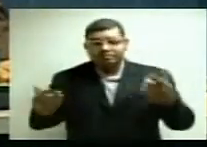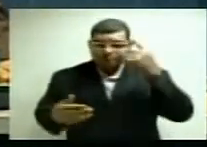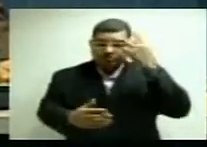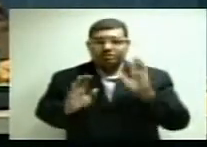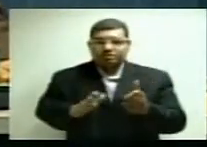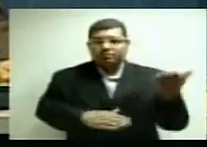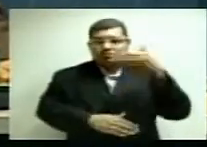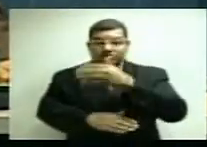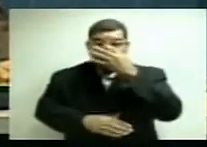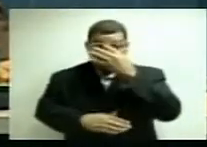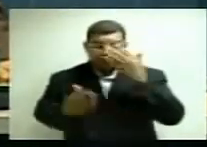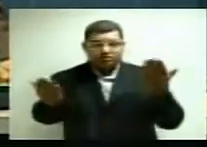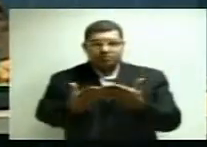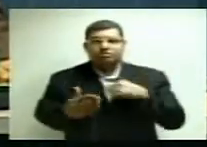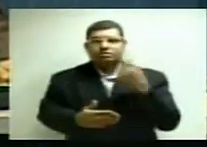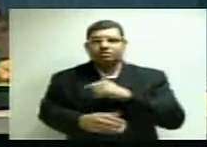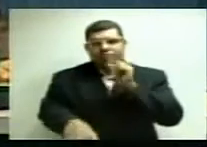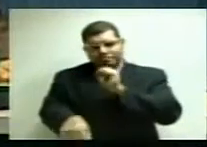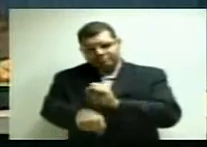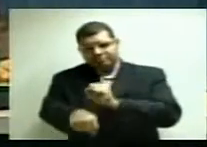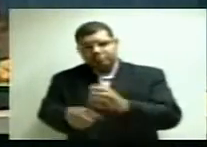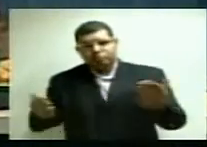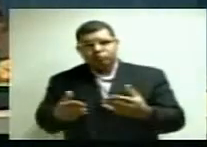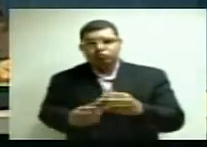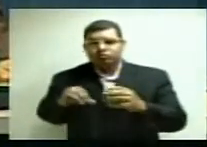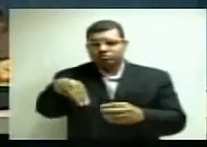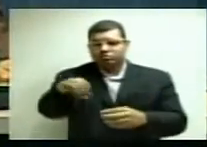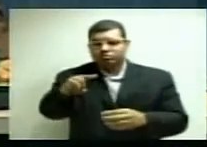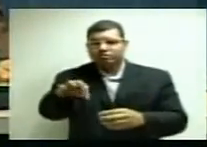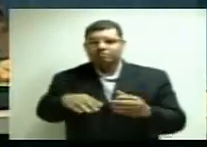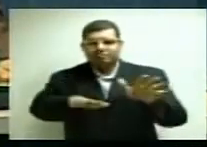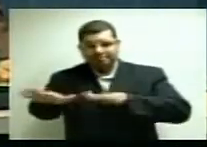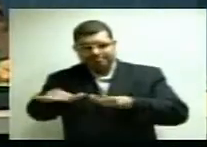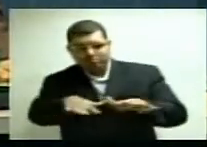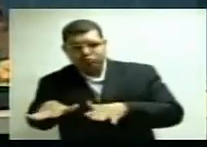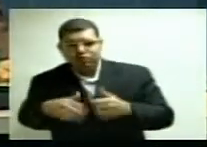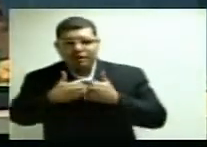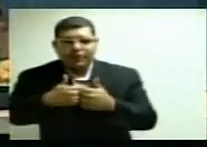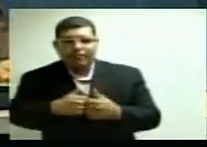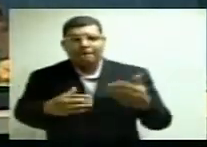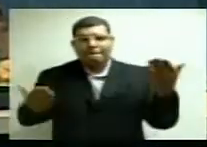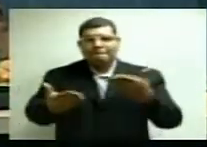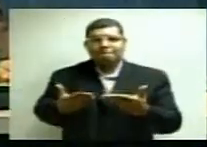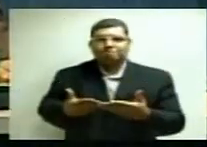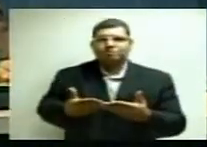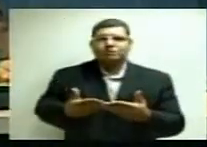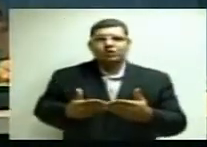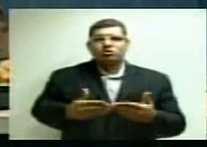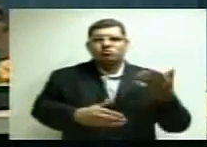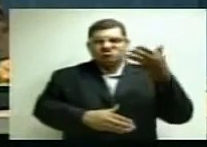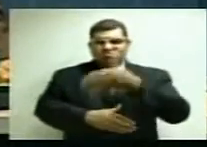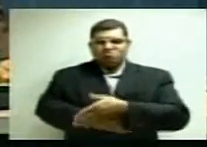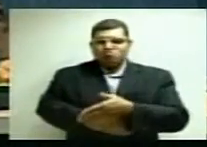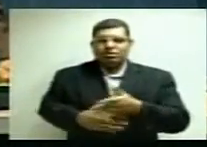que já passou da hora de nós experimentarmos um modal de transporte coletivo urbano